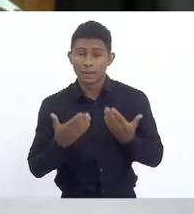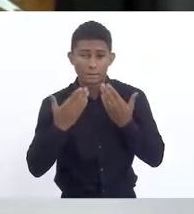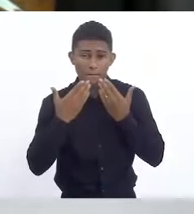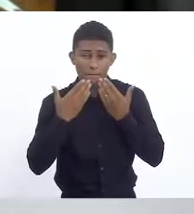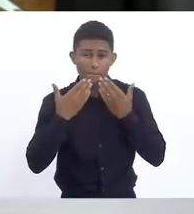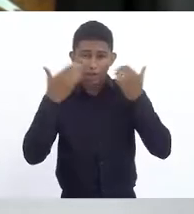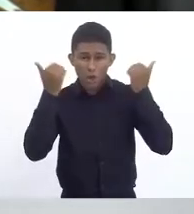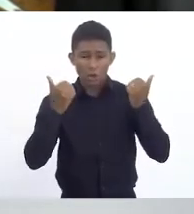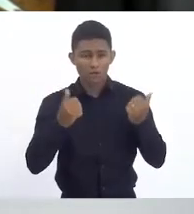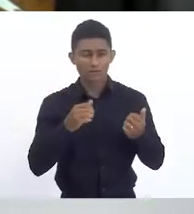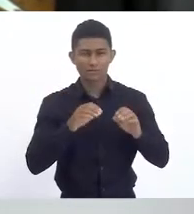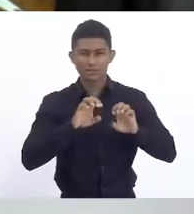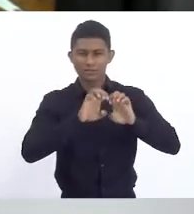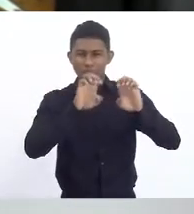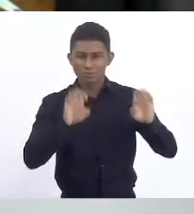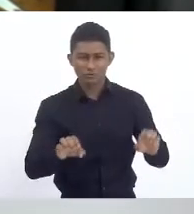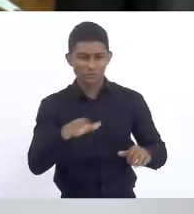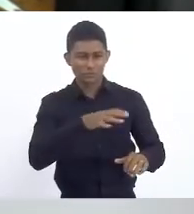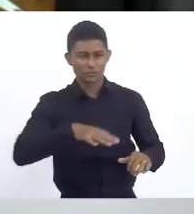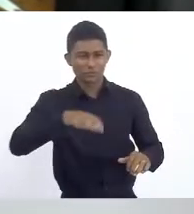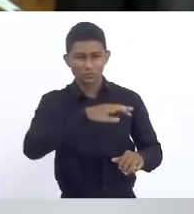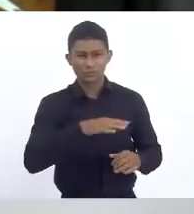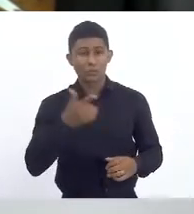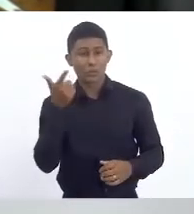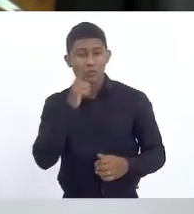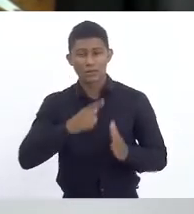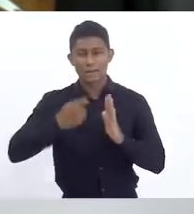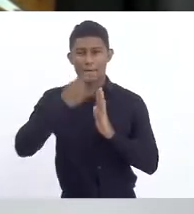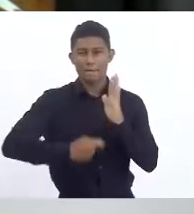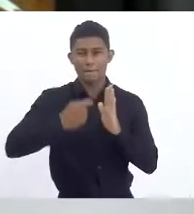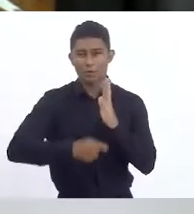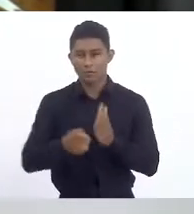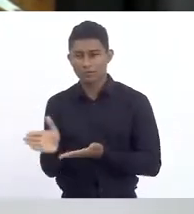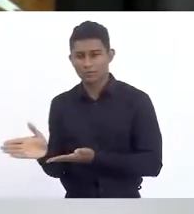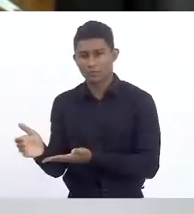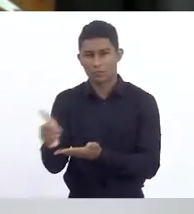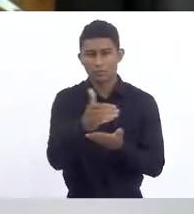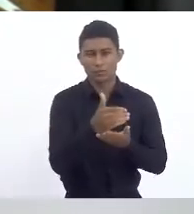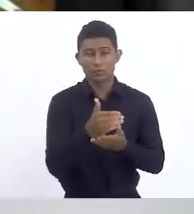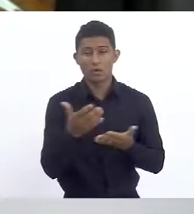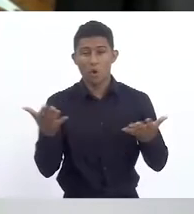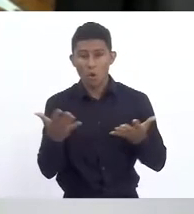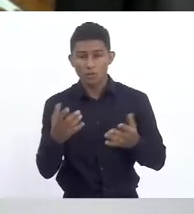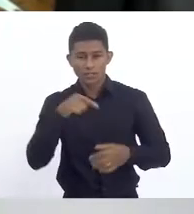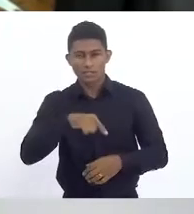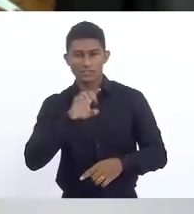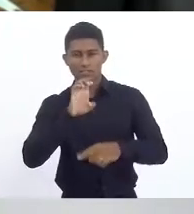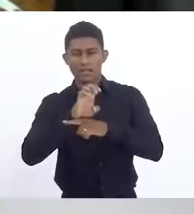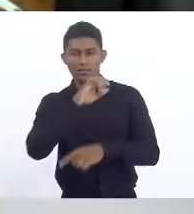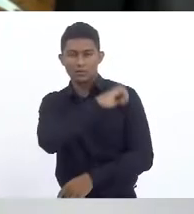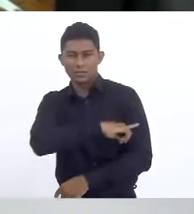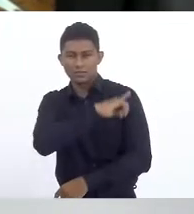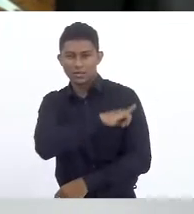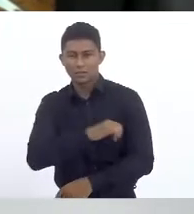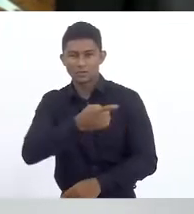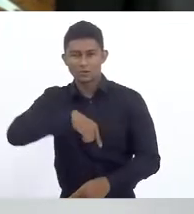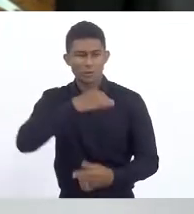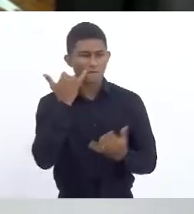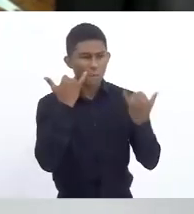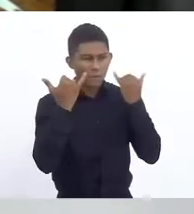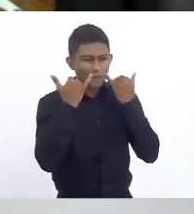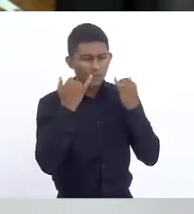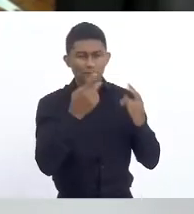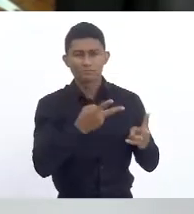mais base para a arrecadação de impostos. Hoje, os dados que nós organizamos na assessoria fiscal, o Estado do Rio de Janeiro está na 18ª posição em termos